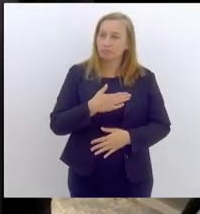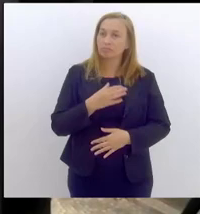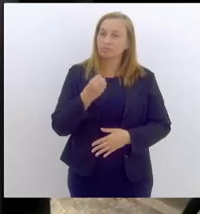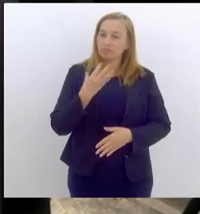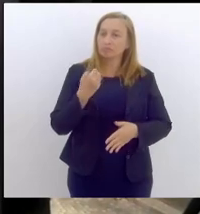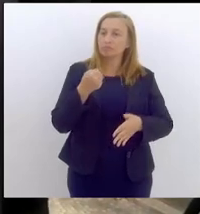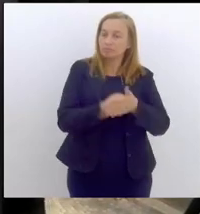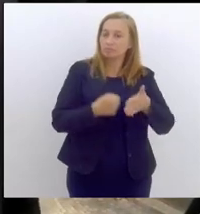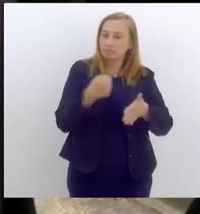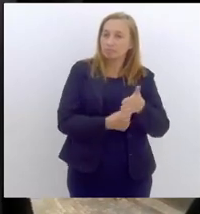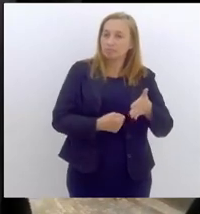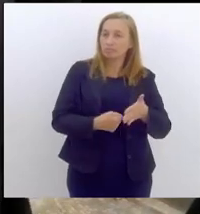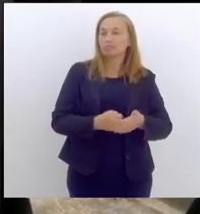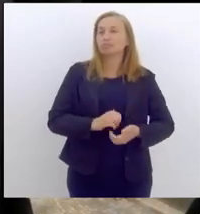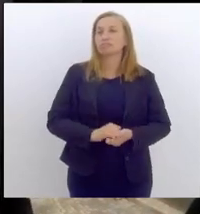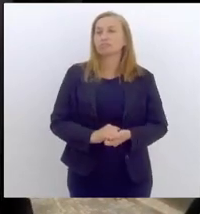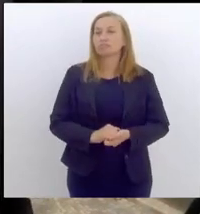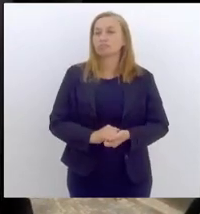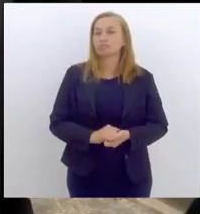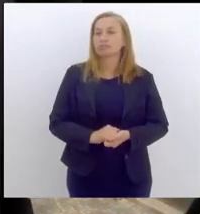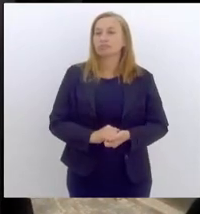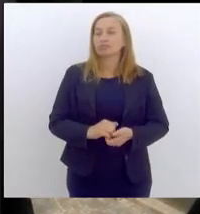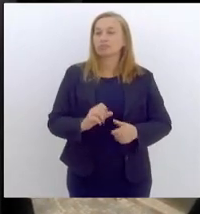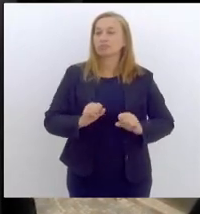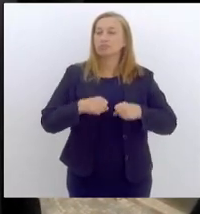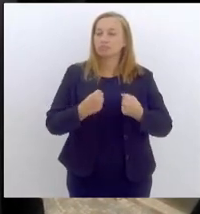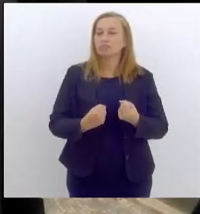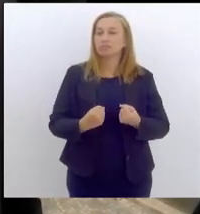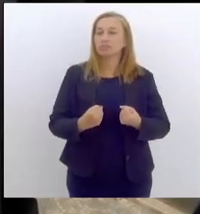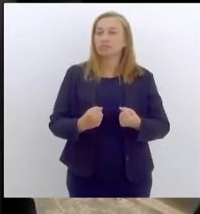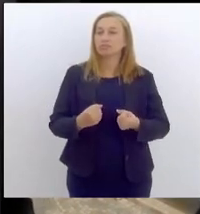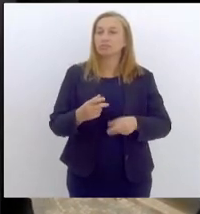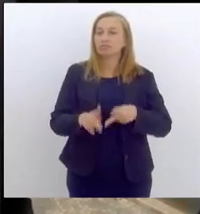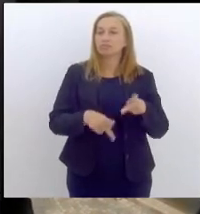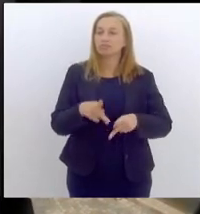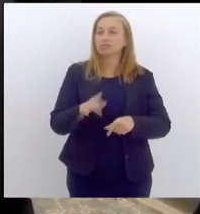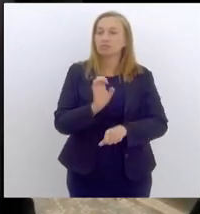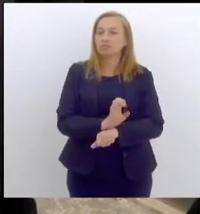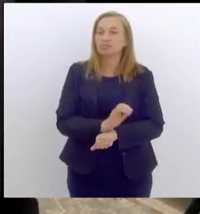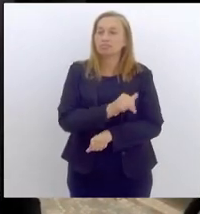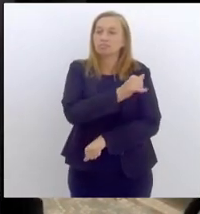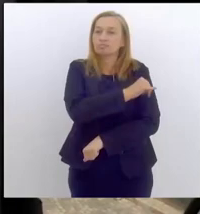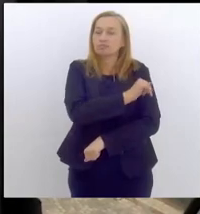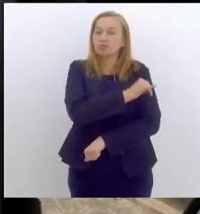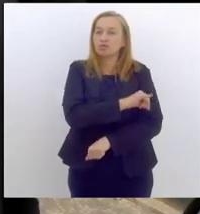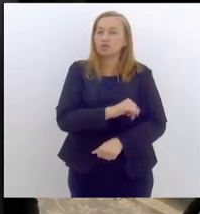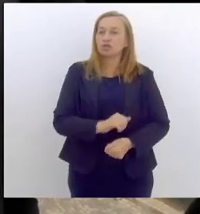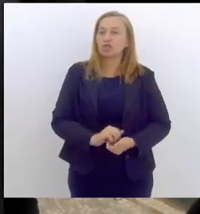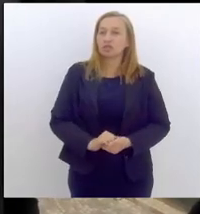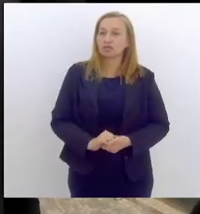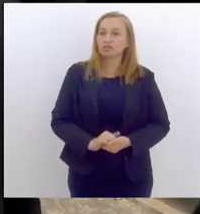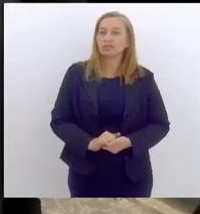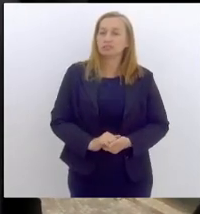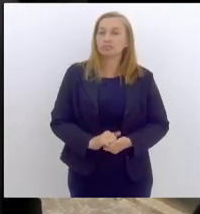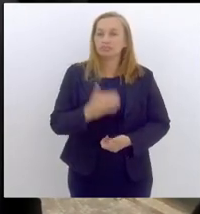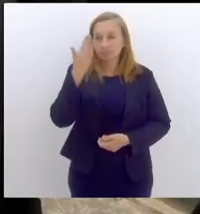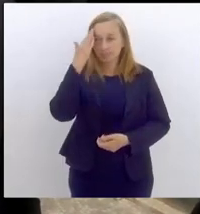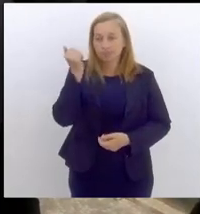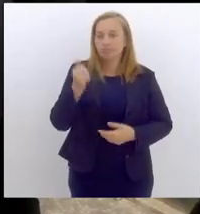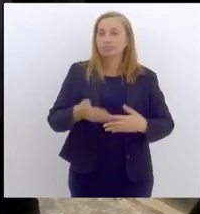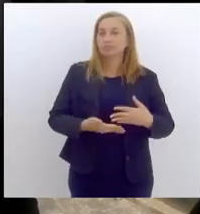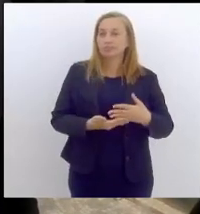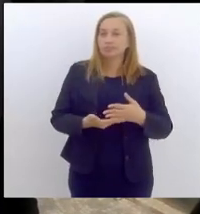boa batalha para que a gente defenda o povo do Estado do Rio de Janeiro. Tenho certeza que Vossa Excelência saberá se